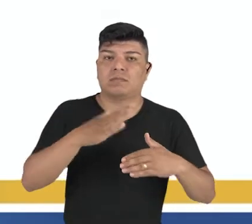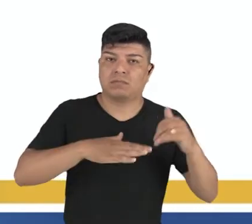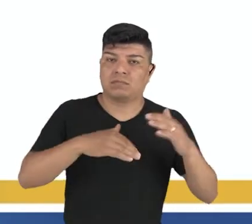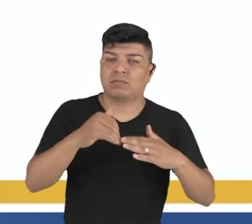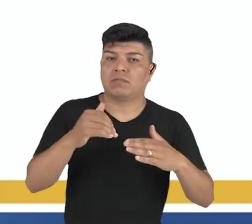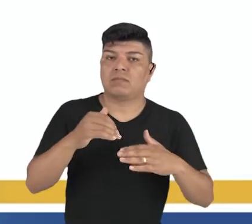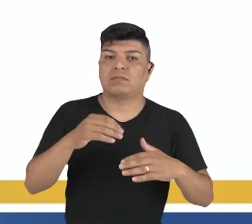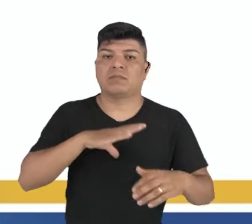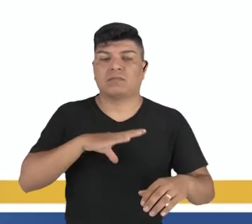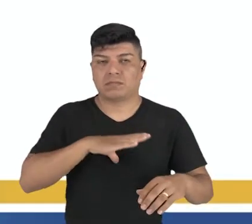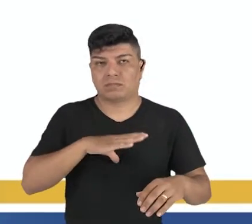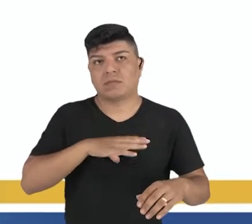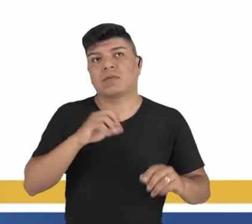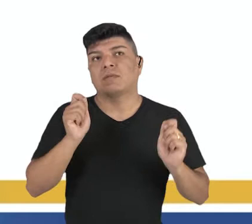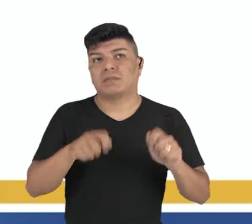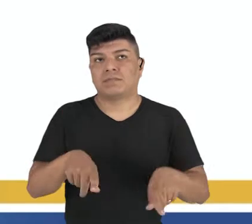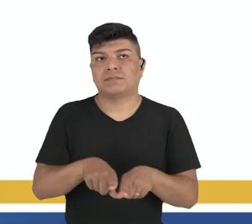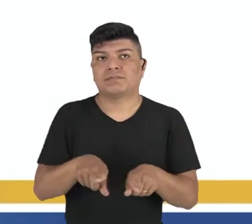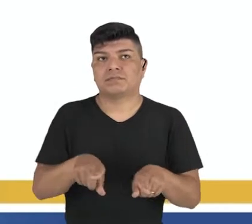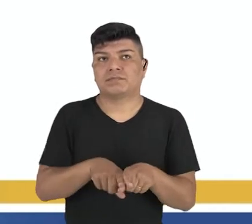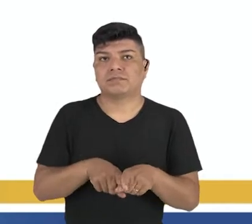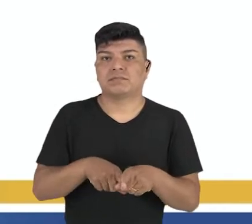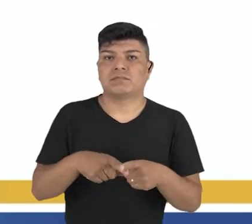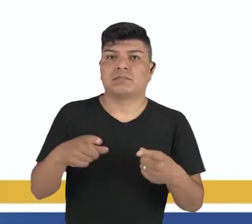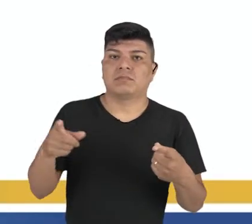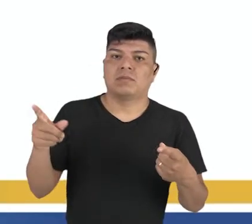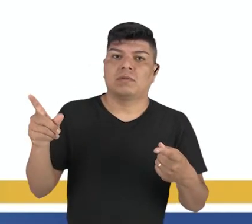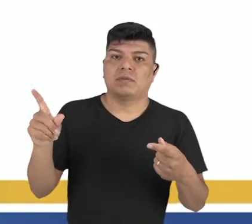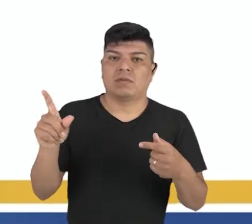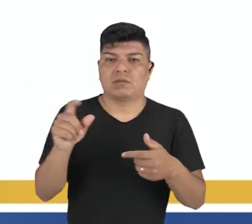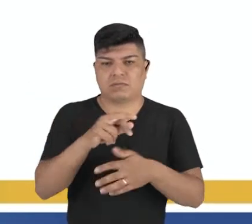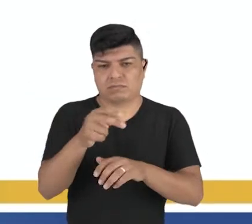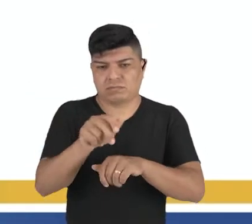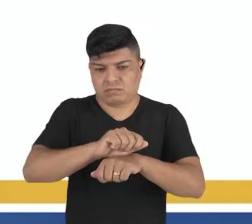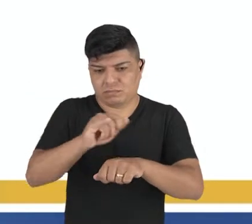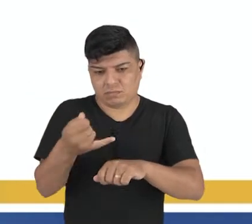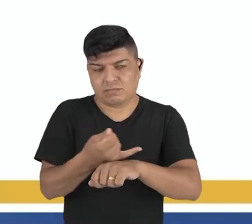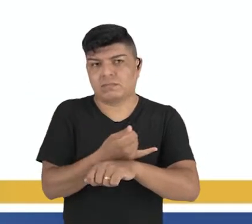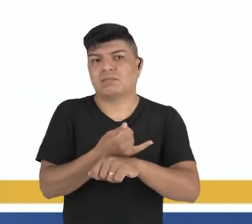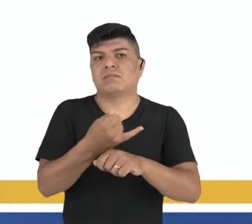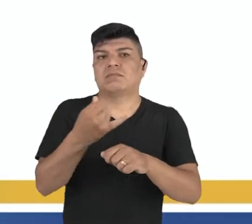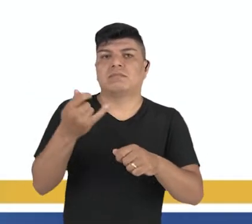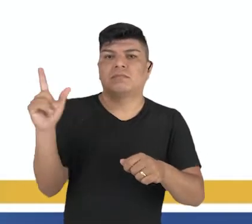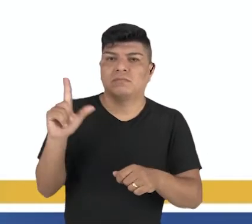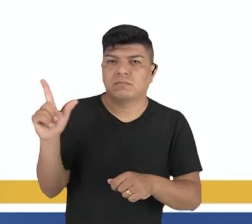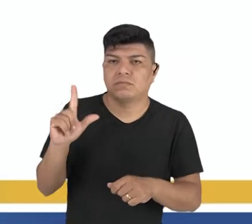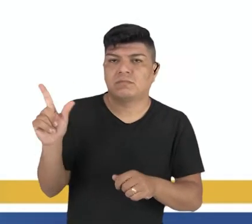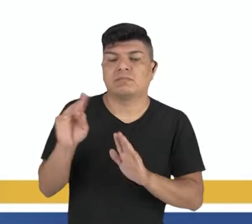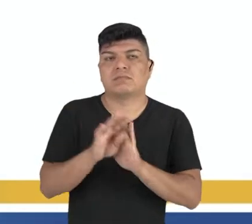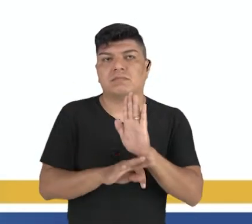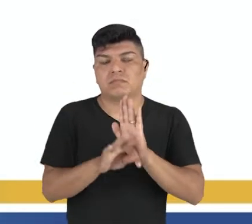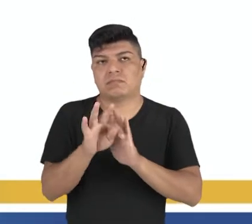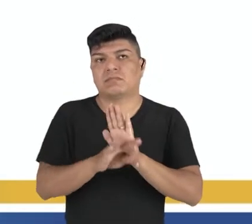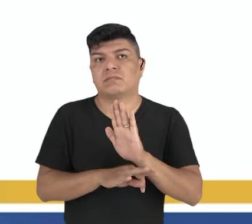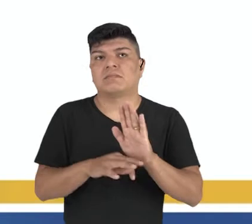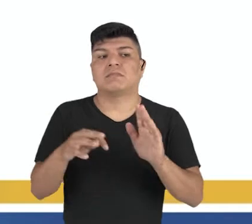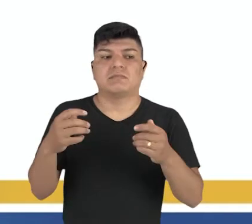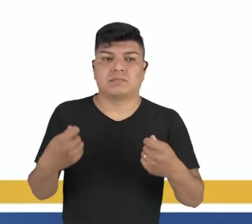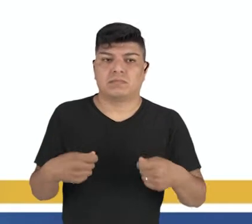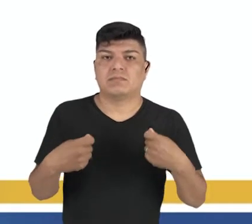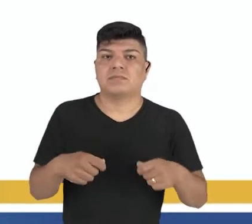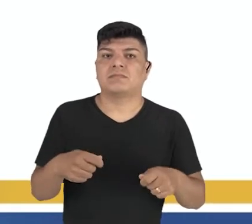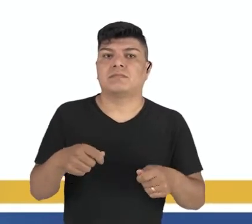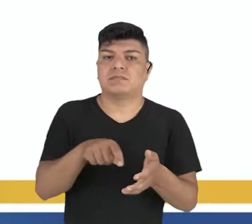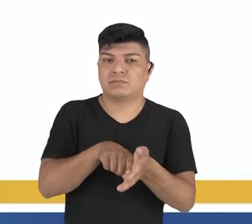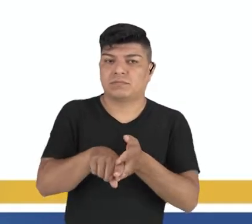língua portuguesa, o que é substantivo, o que é adjetivo, o que é texto literário, não literário, mas também para vocês pesquisarem nas